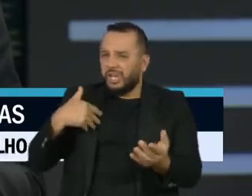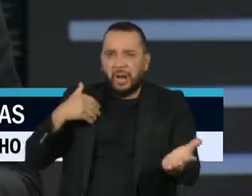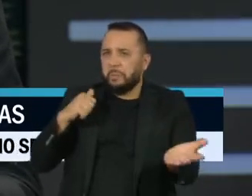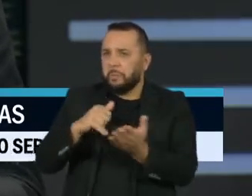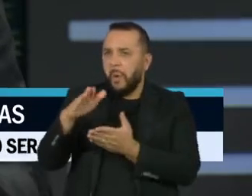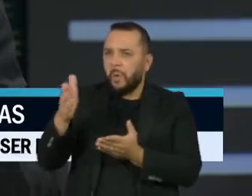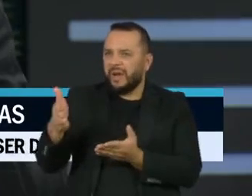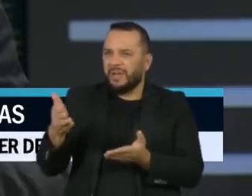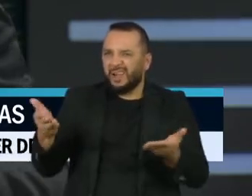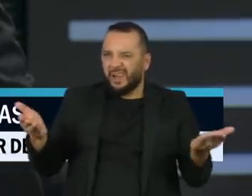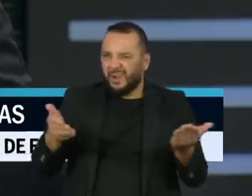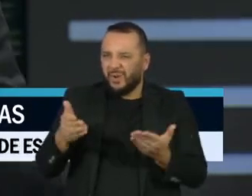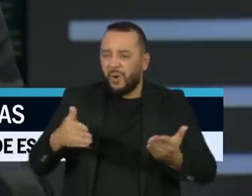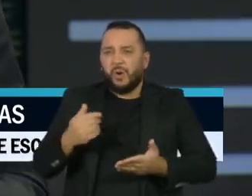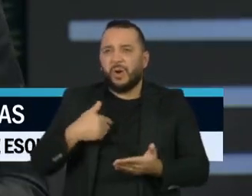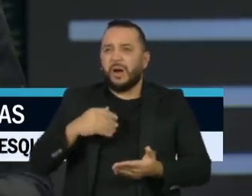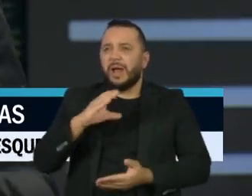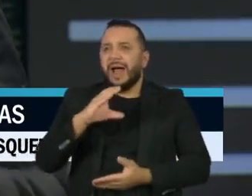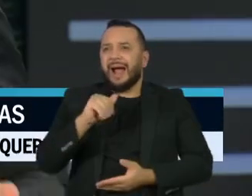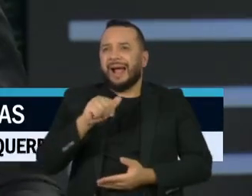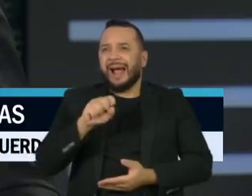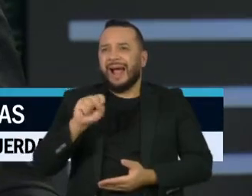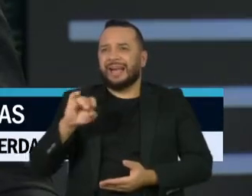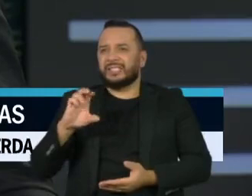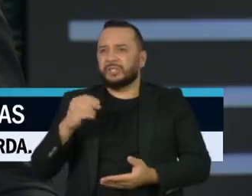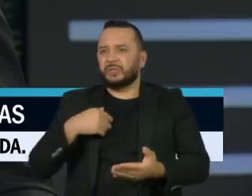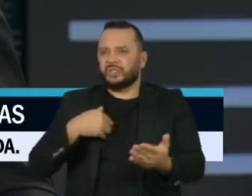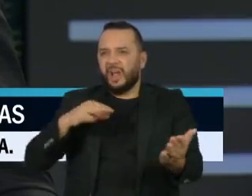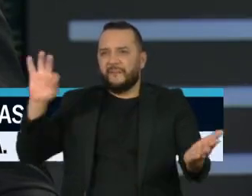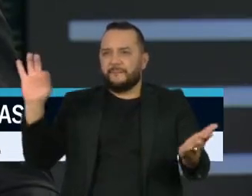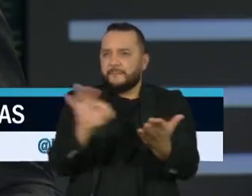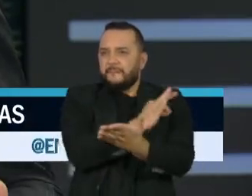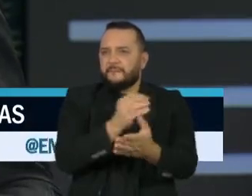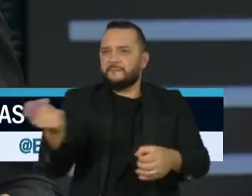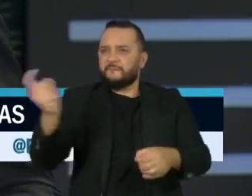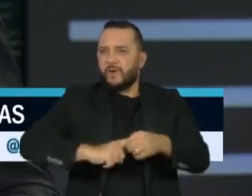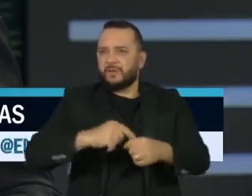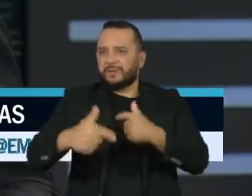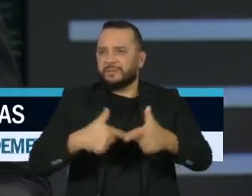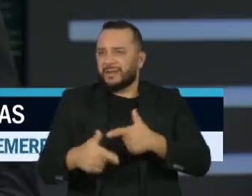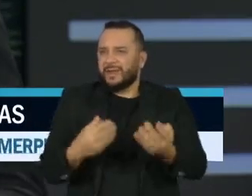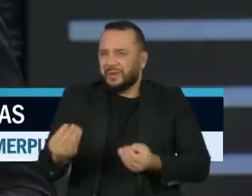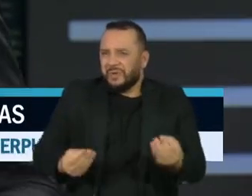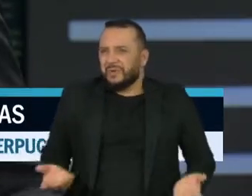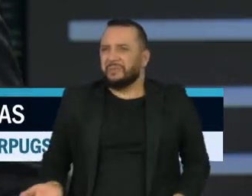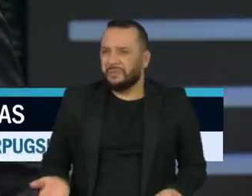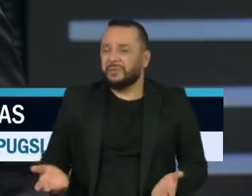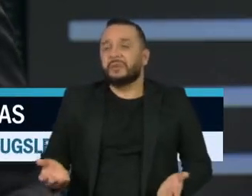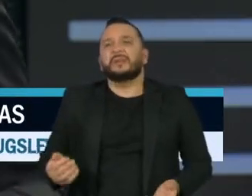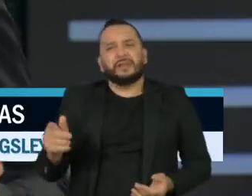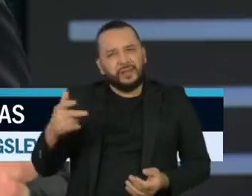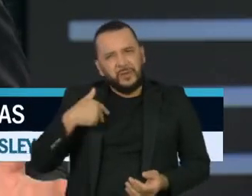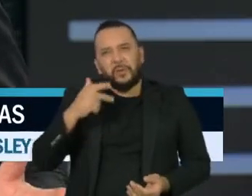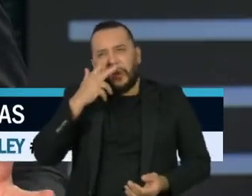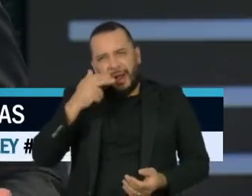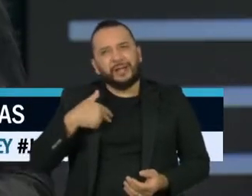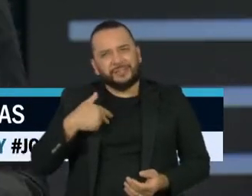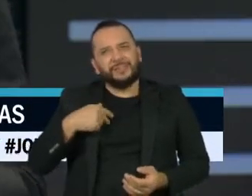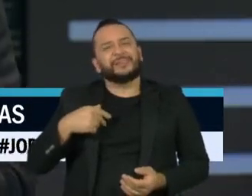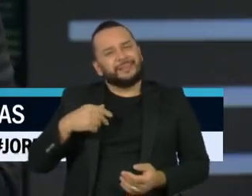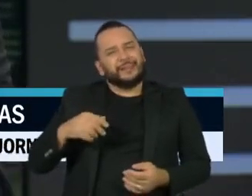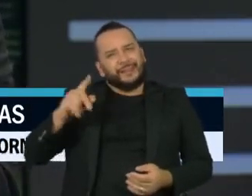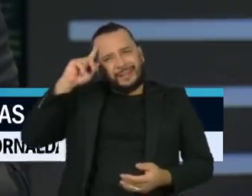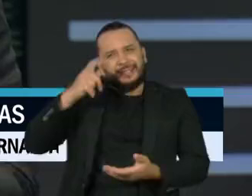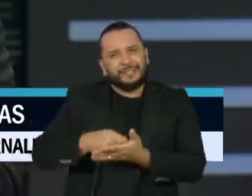essa decisão, na hora que for analisada pela turma no Supremo Tribunal Federal ou mesmo pelo plenário, deve cair. Só que é claro